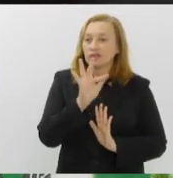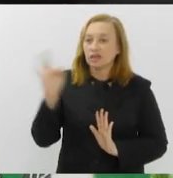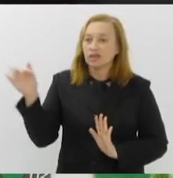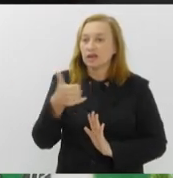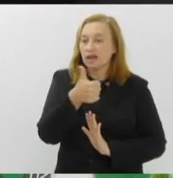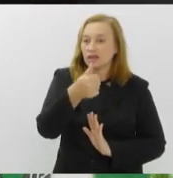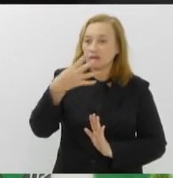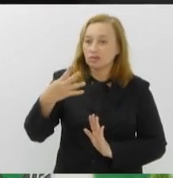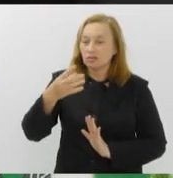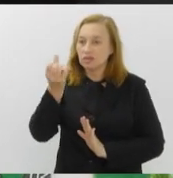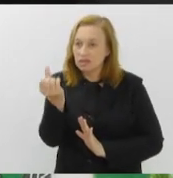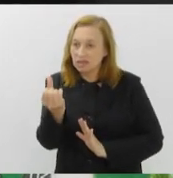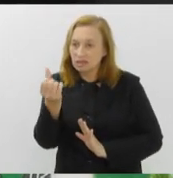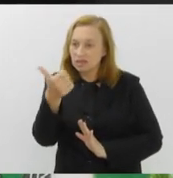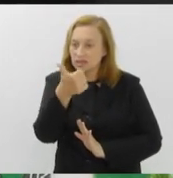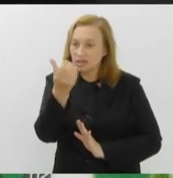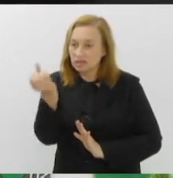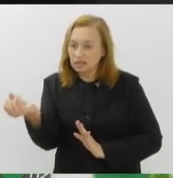14.660 de